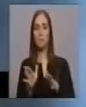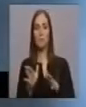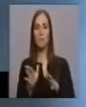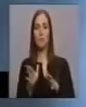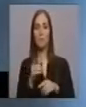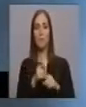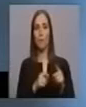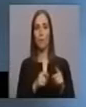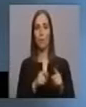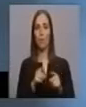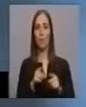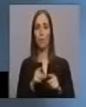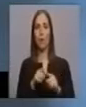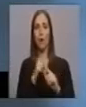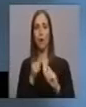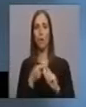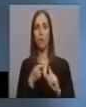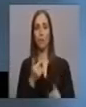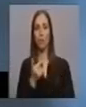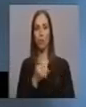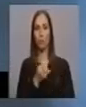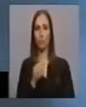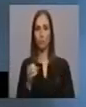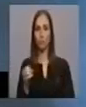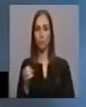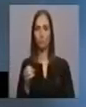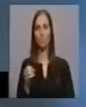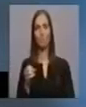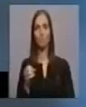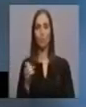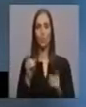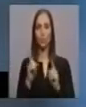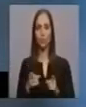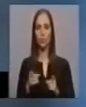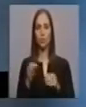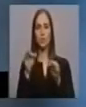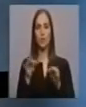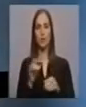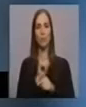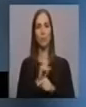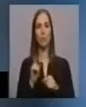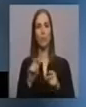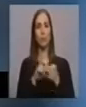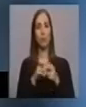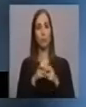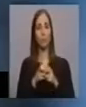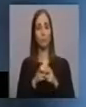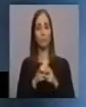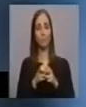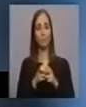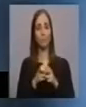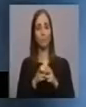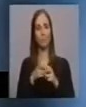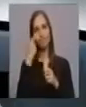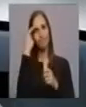ano 2000 com suas muito de uma forma muito mais séria porque os problemas estavam e estudar a questão do